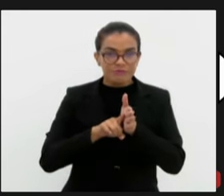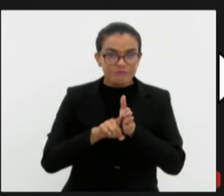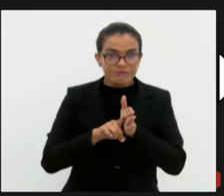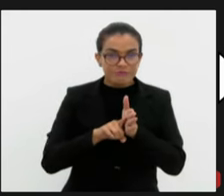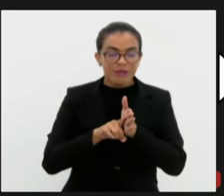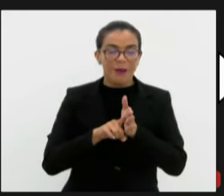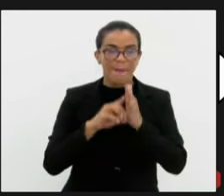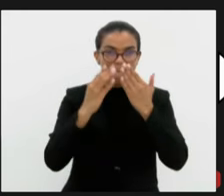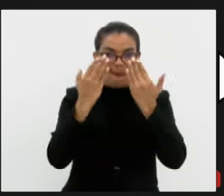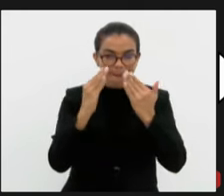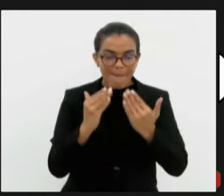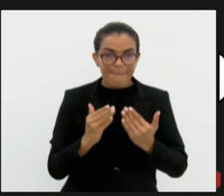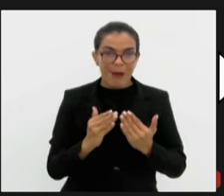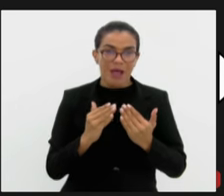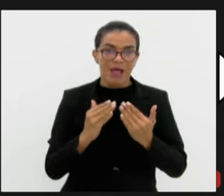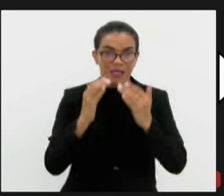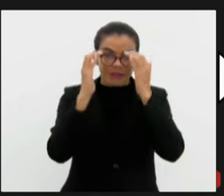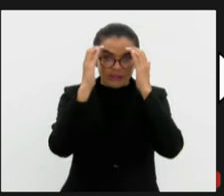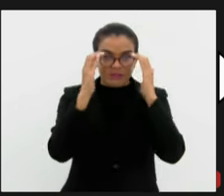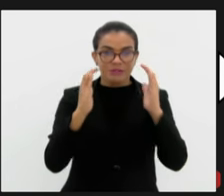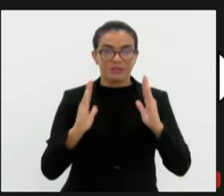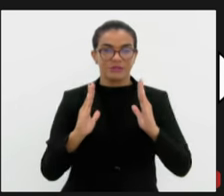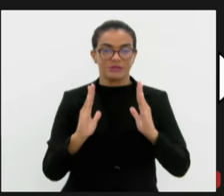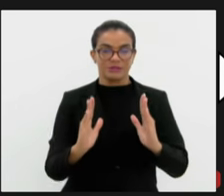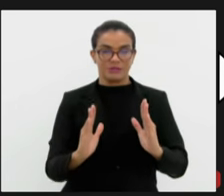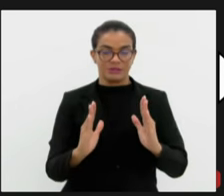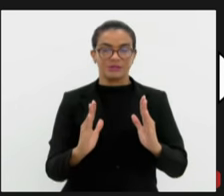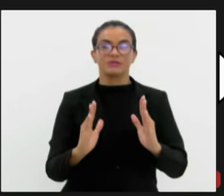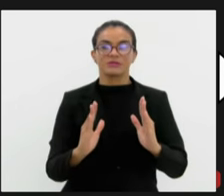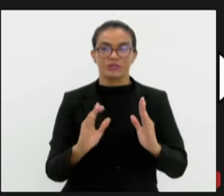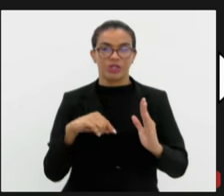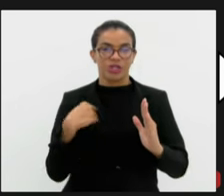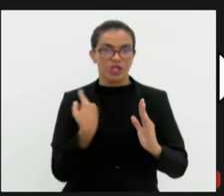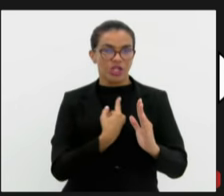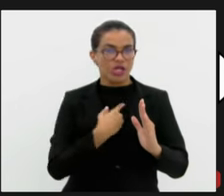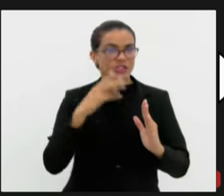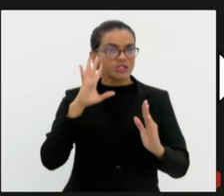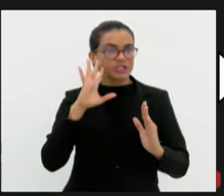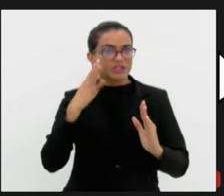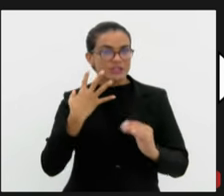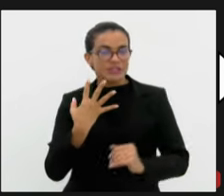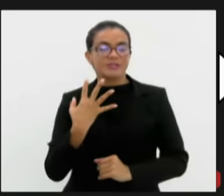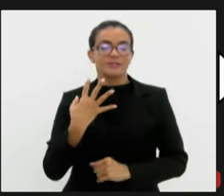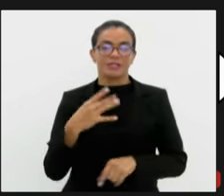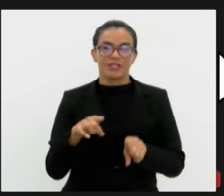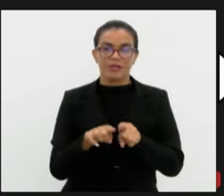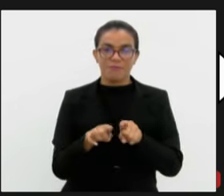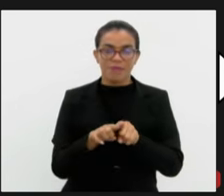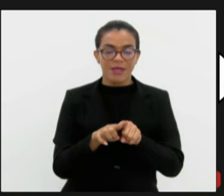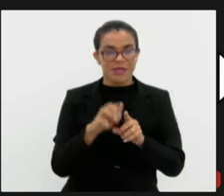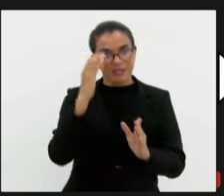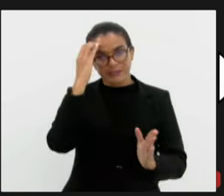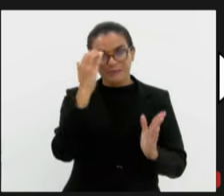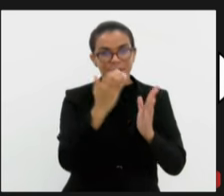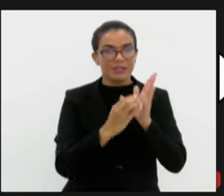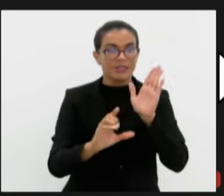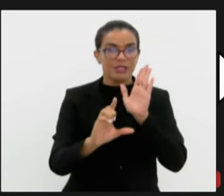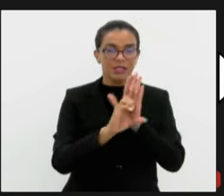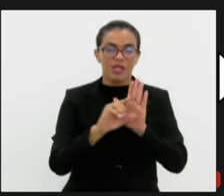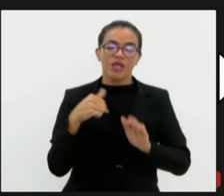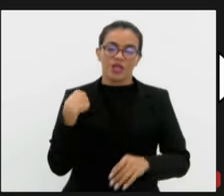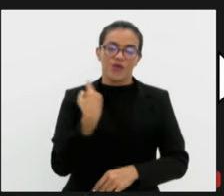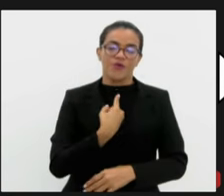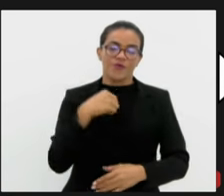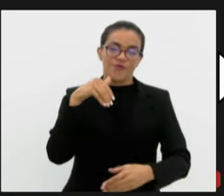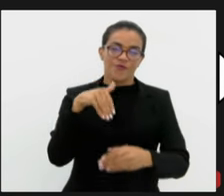estabelecido à luz o conjunto dos deputados para que possamos, sim, tomar a decisão dentro da legalidade, eu voto sim com